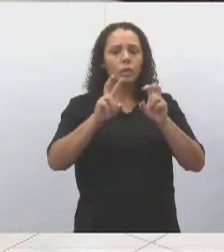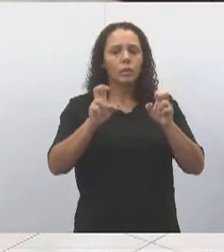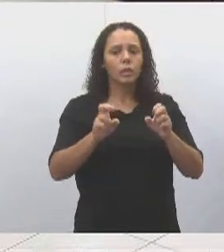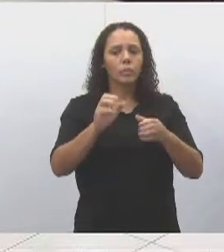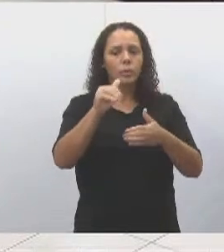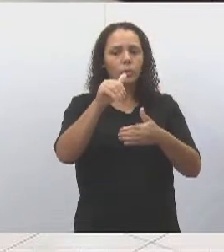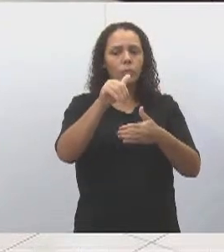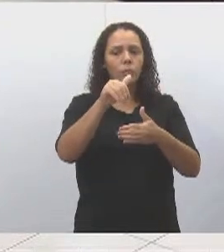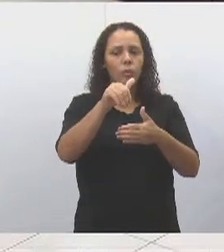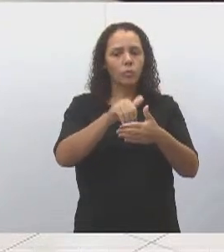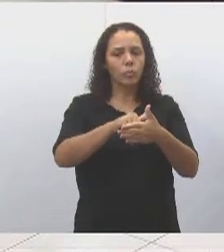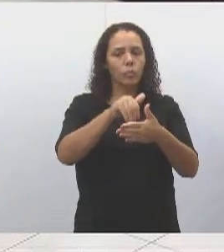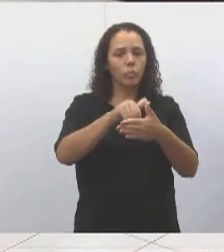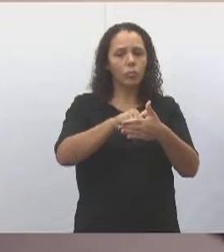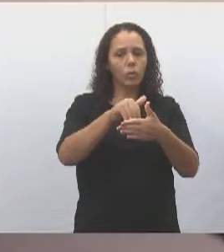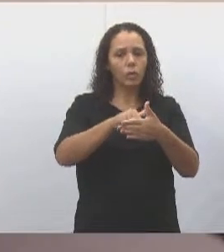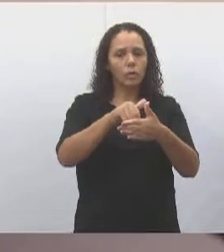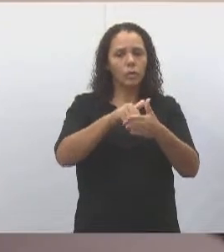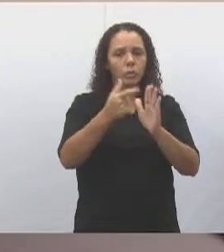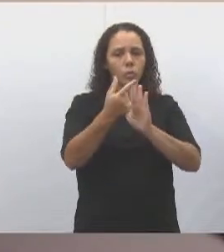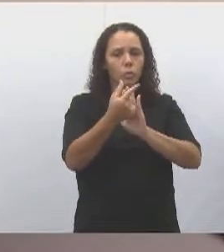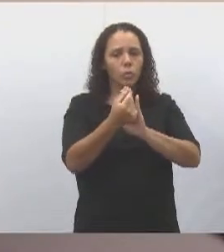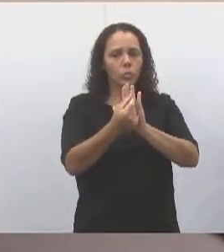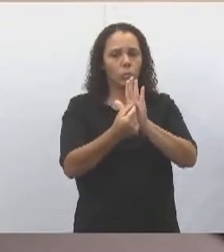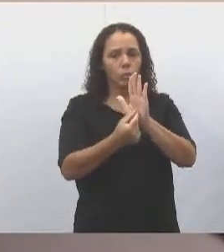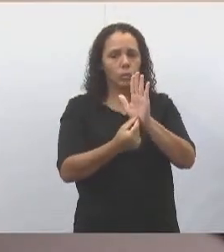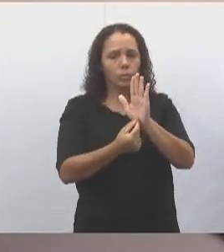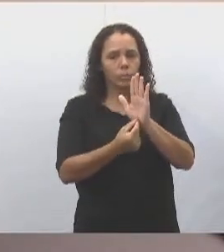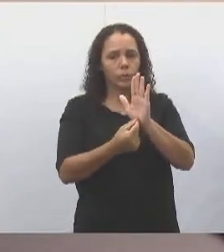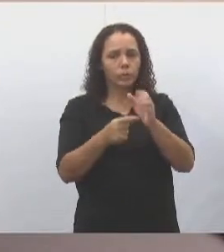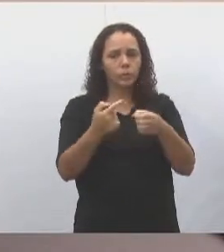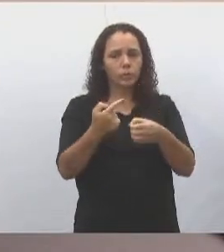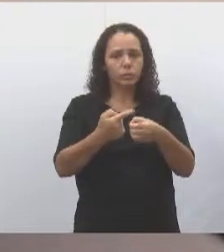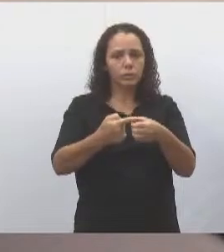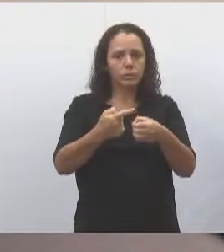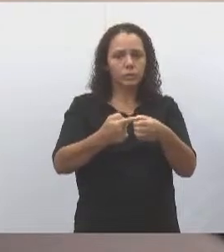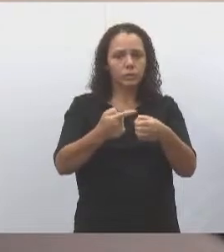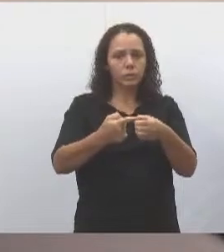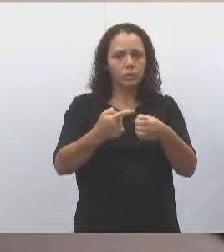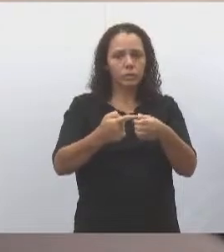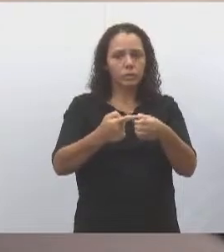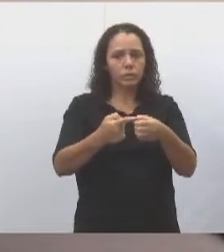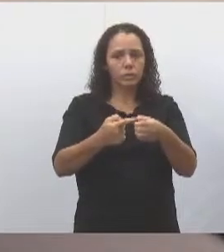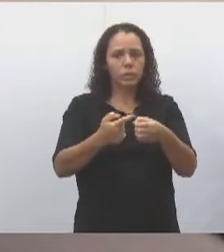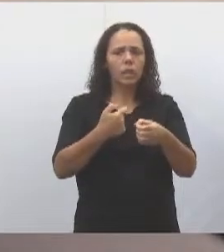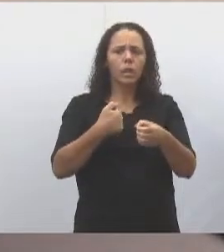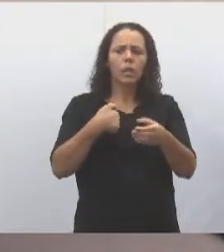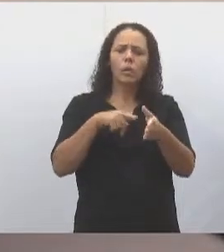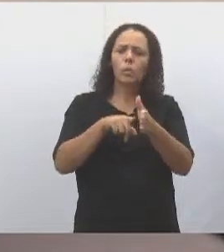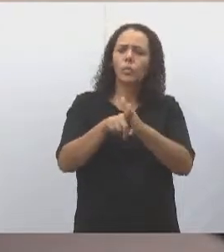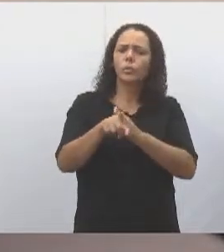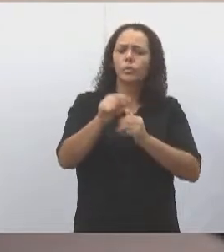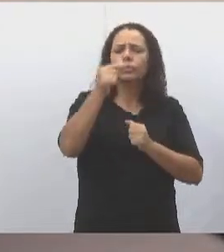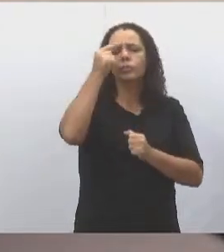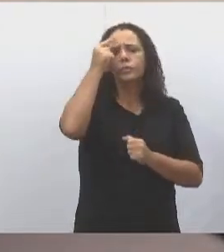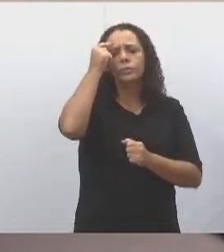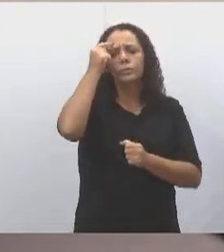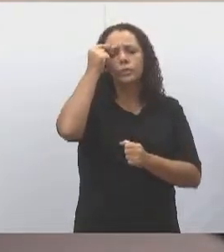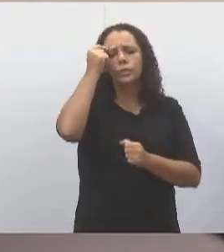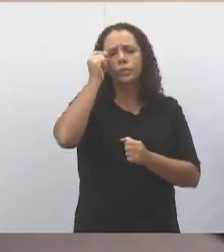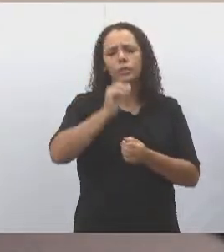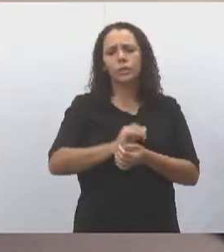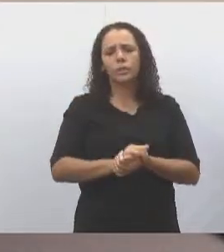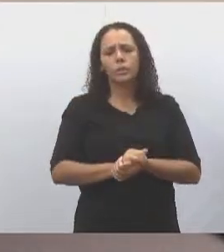ó, o orçamento da nossa cidade. Eu fiz uma pergunta, Edgar,